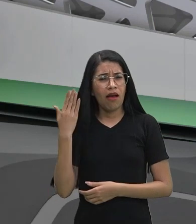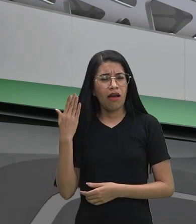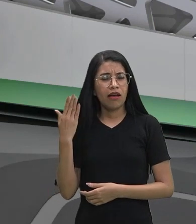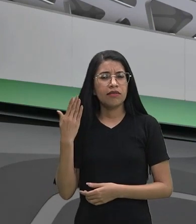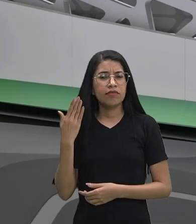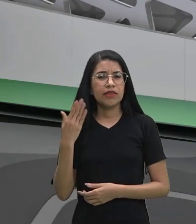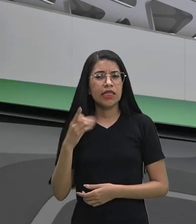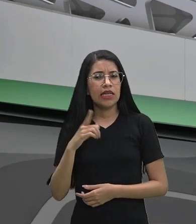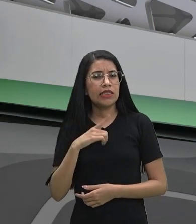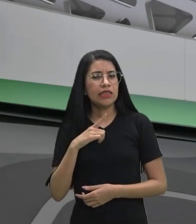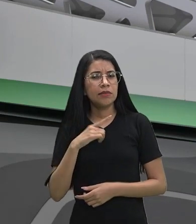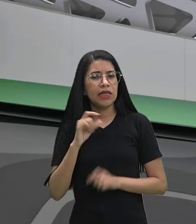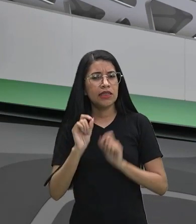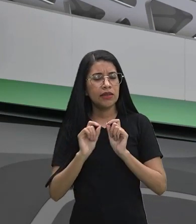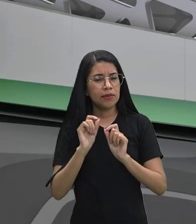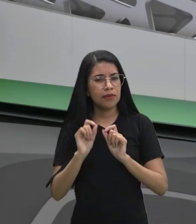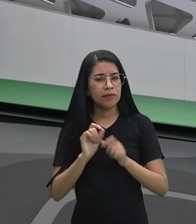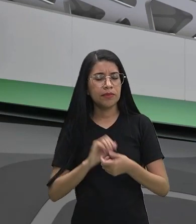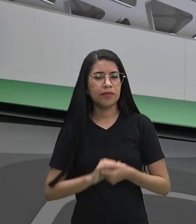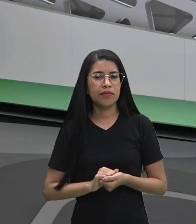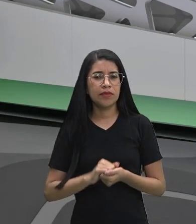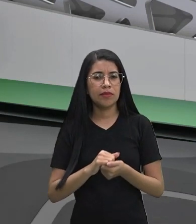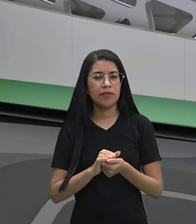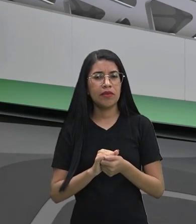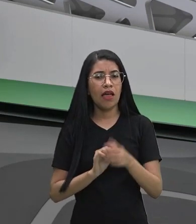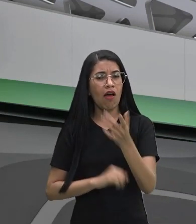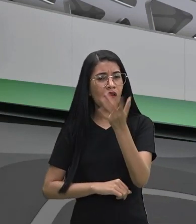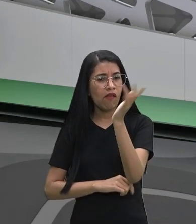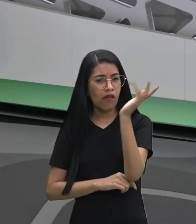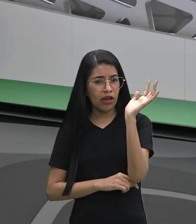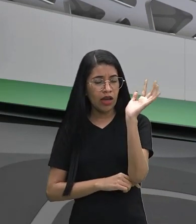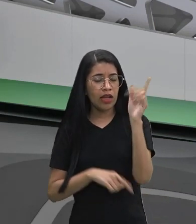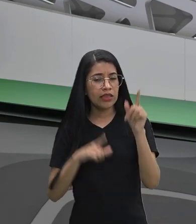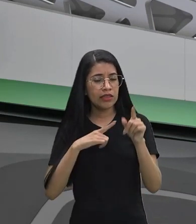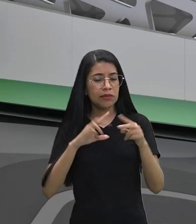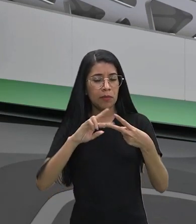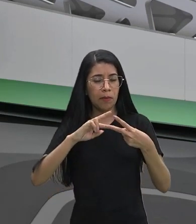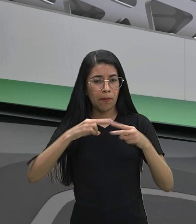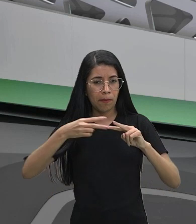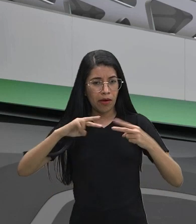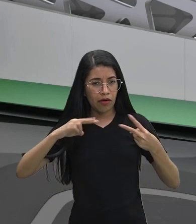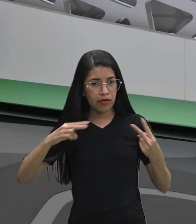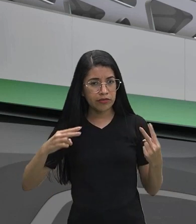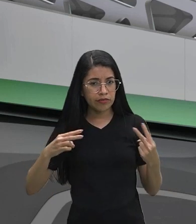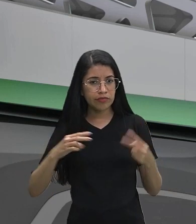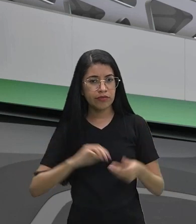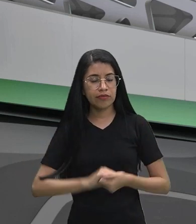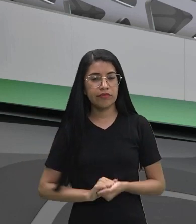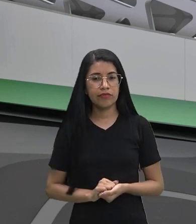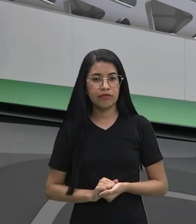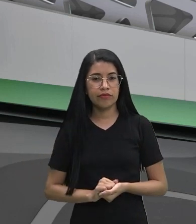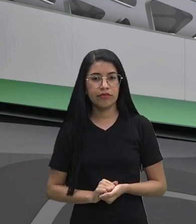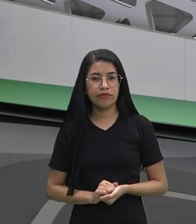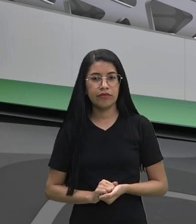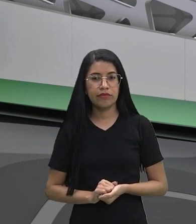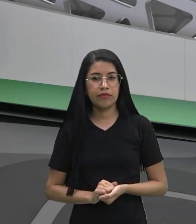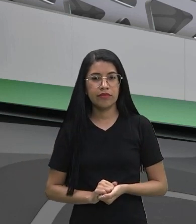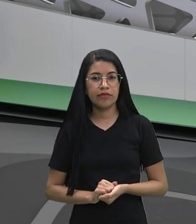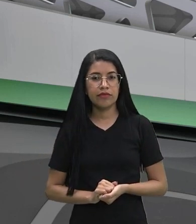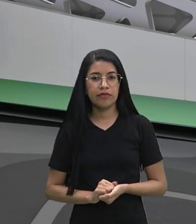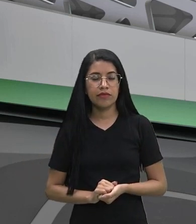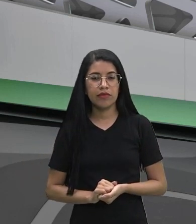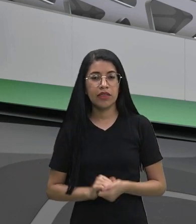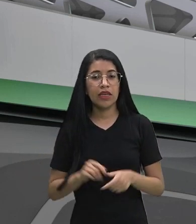vegetal também tem o material genético, tá aqui o material genético. E também